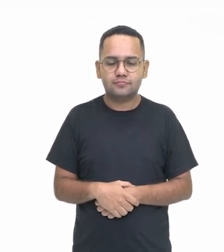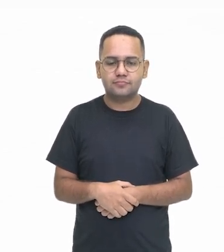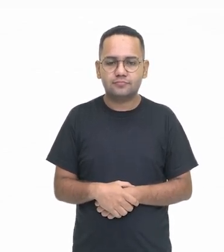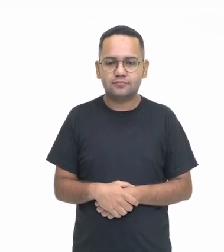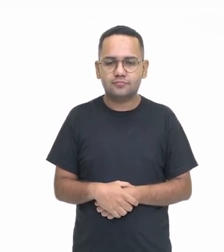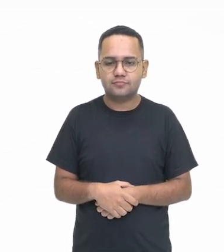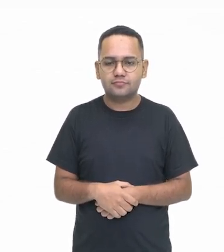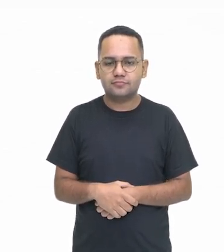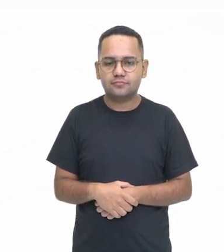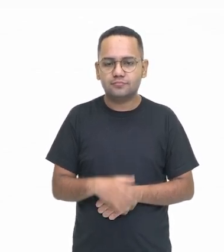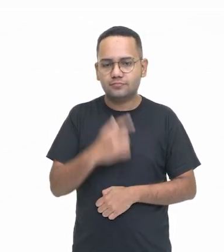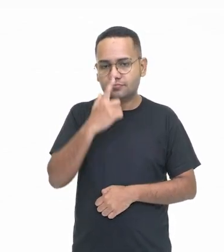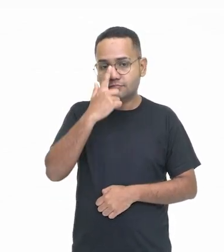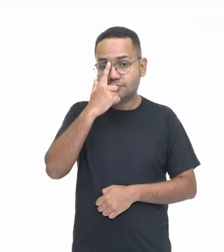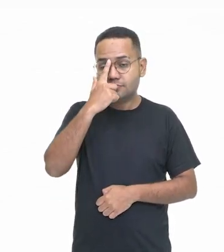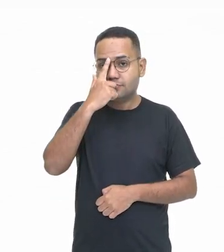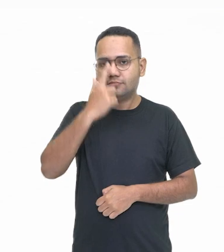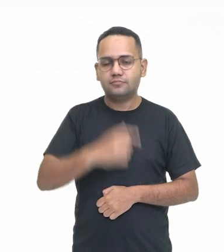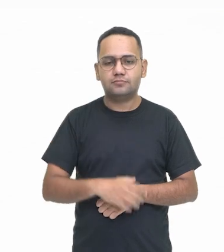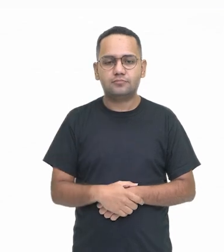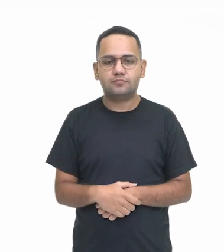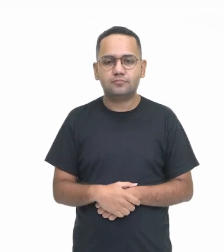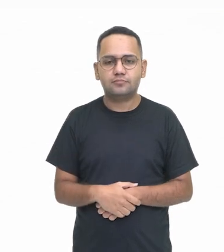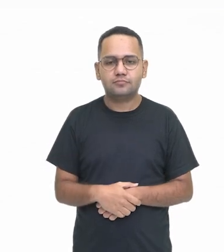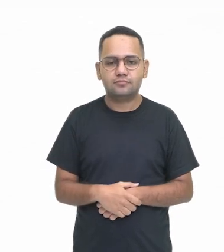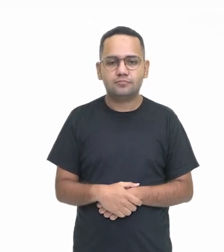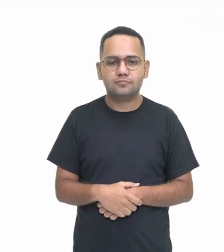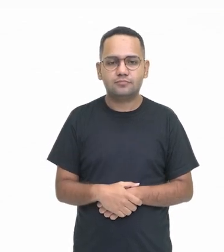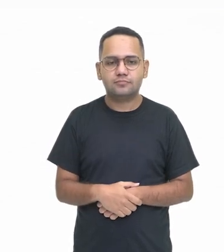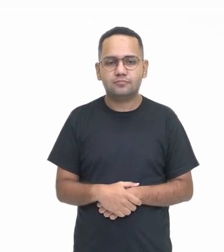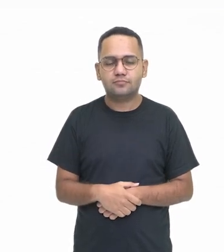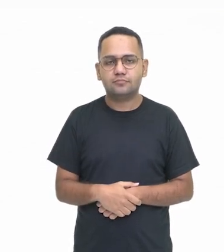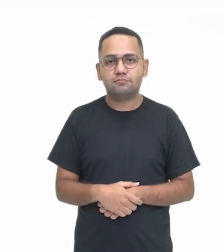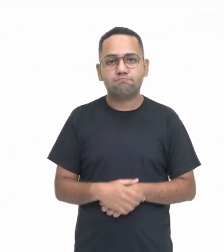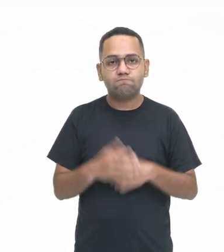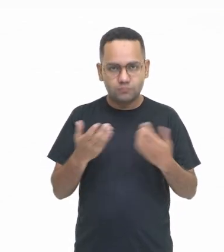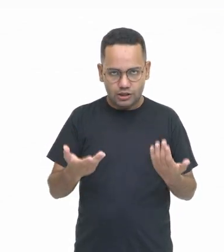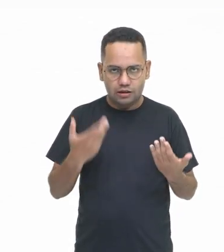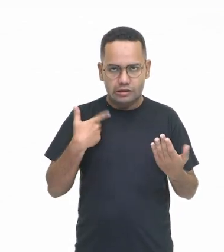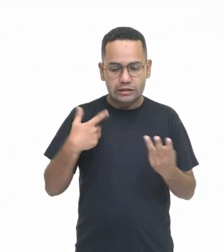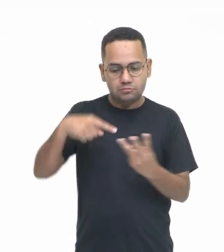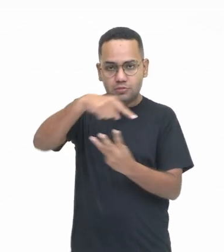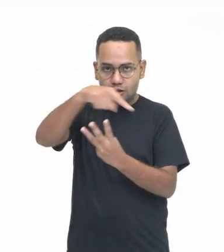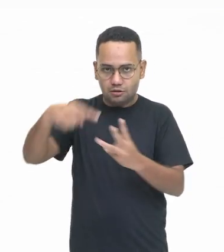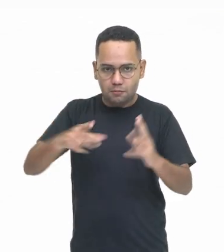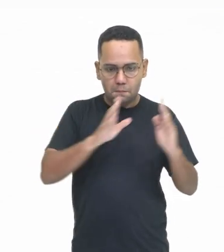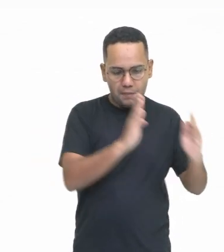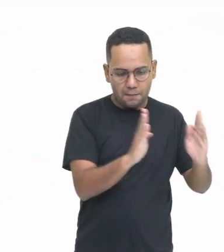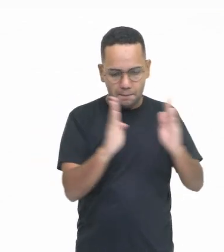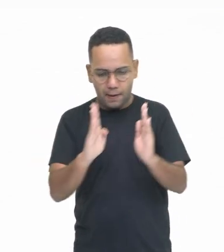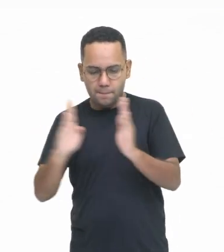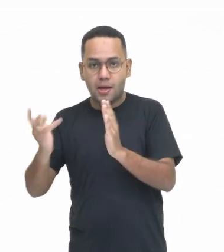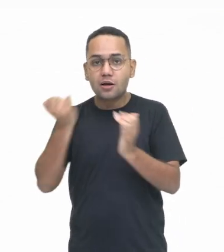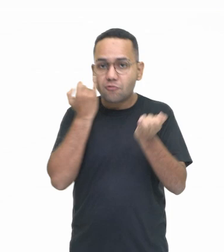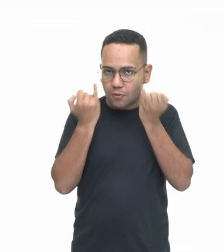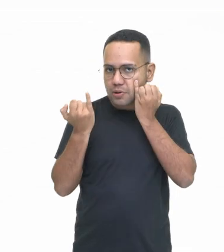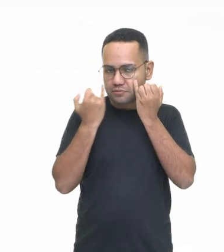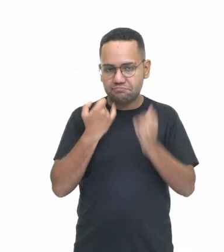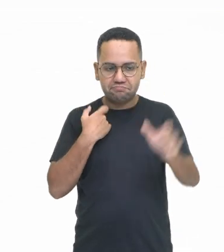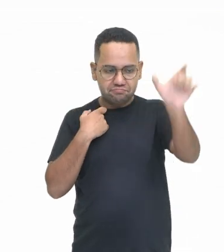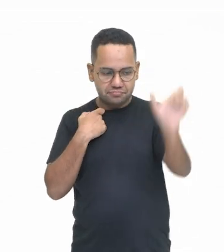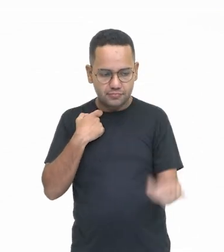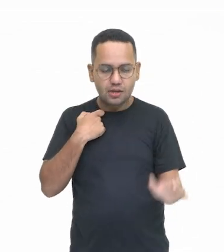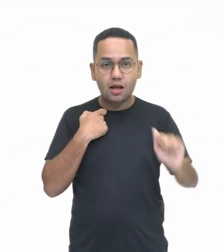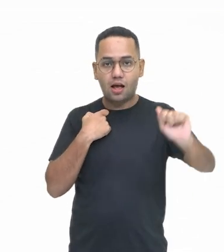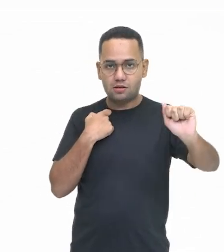aí os elementos aí do conjunto A, né? Pegamos alguns aí. Por exemplo, o -2,